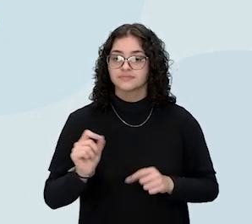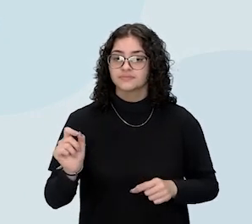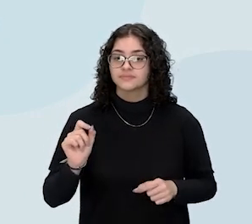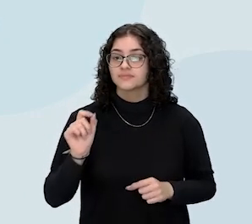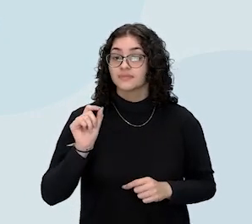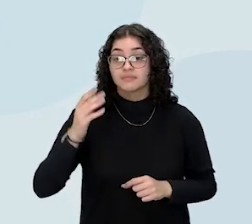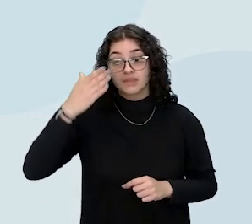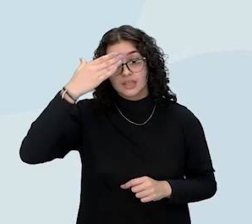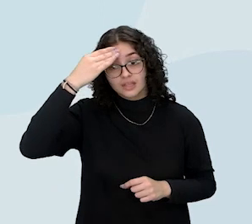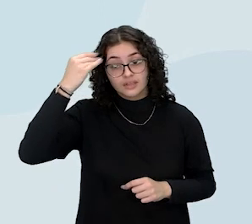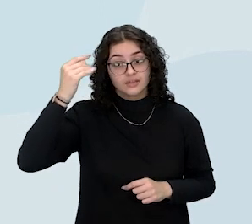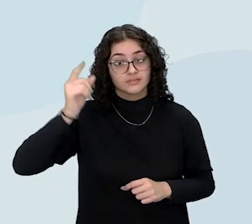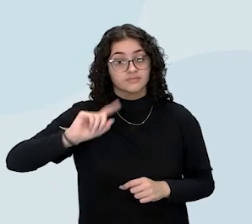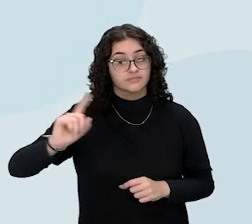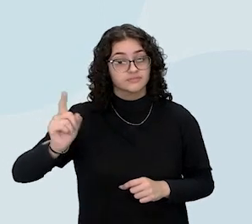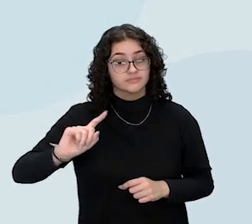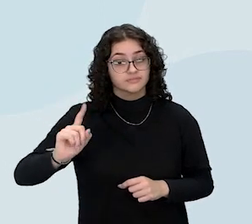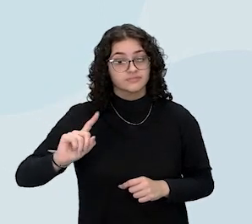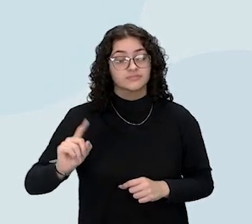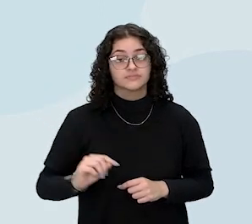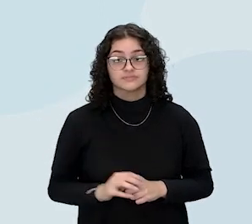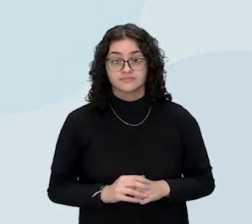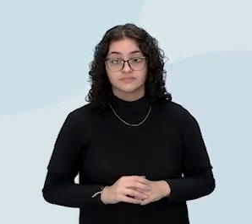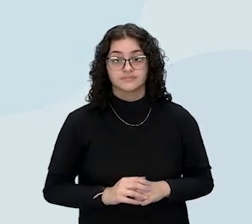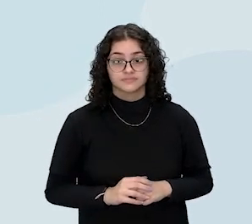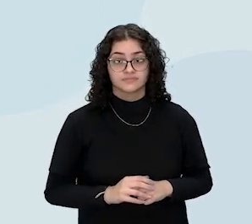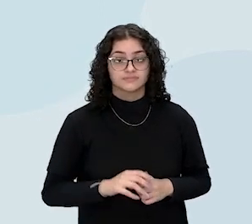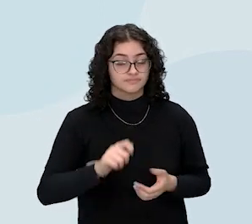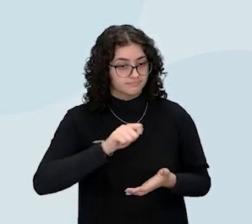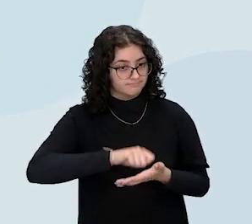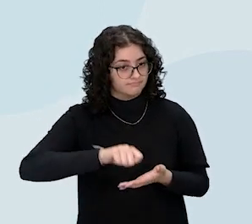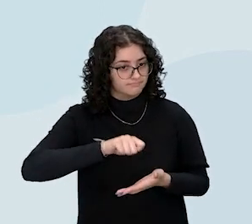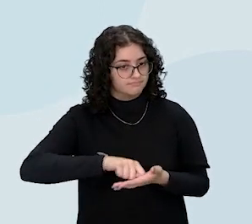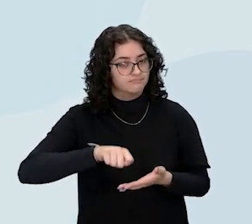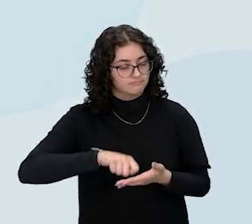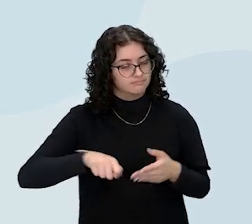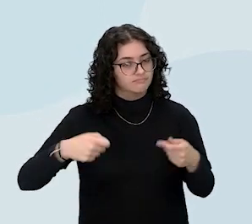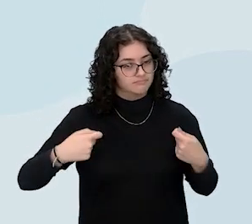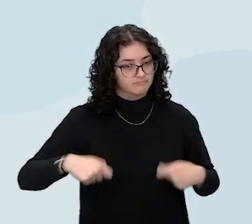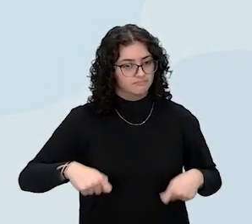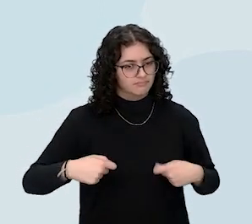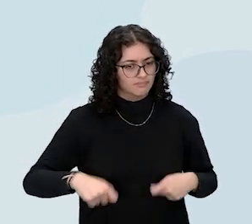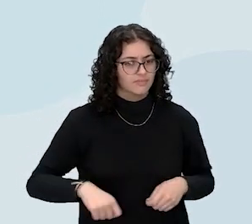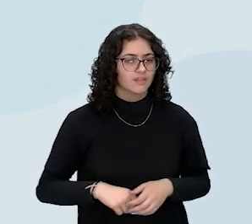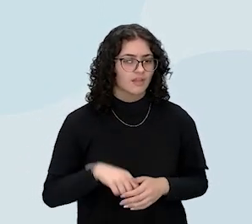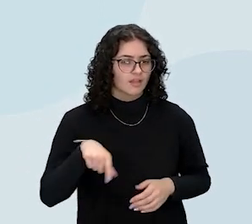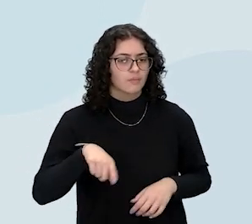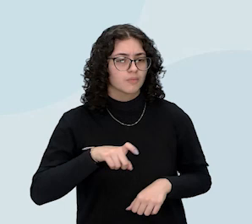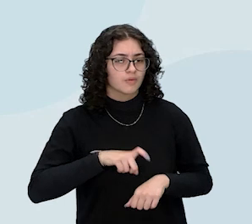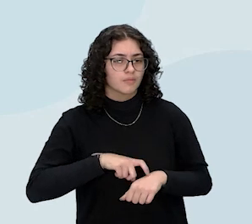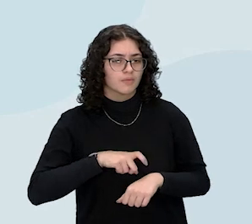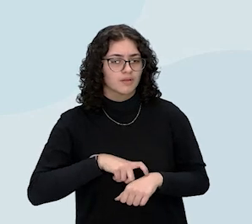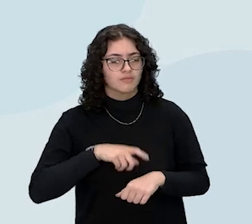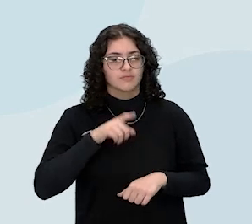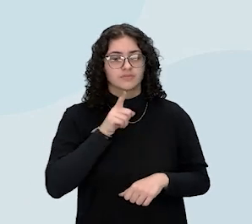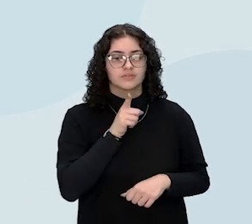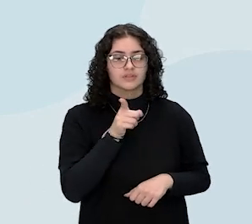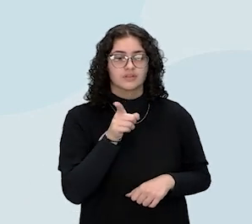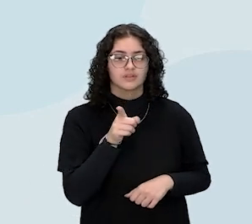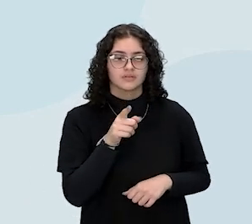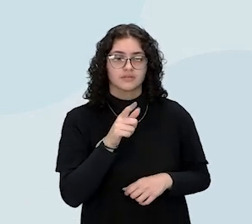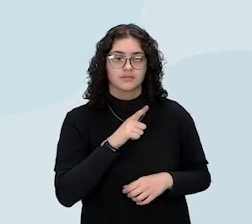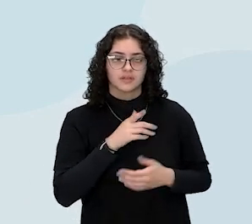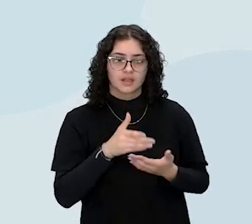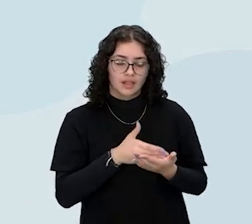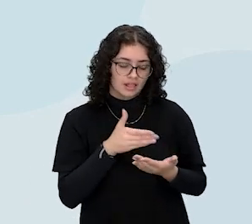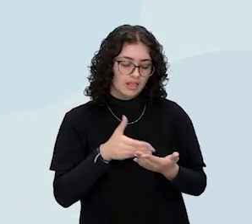vamos nos esquecer do nosso diário de bordo. Então, o diário de bordo é um momento que vocês vão pegar lá o caderno